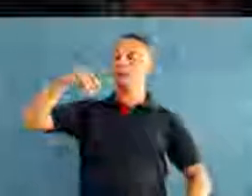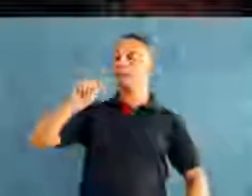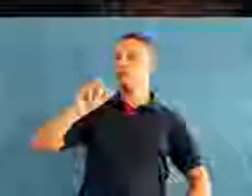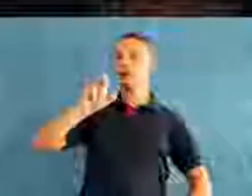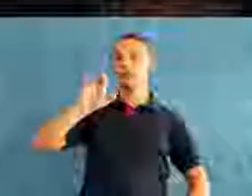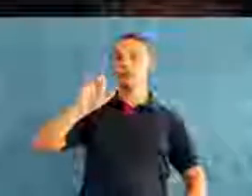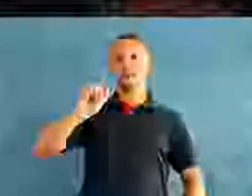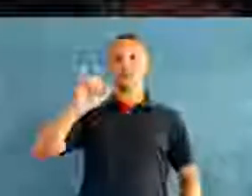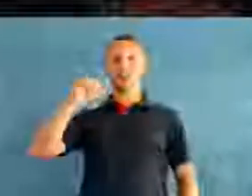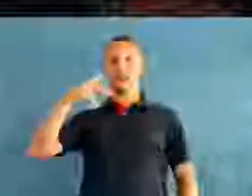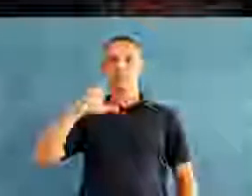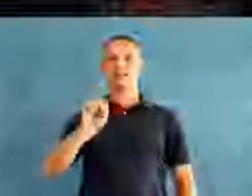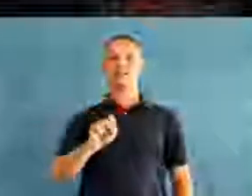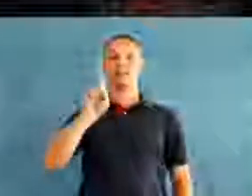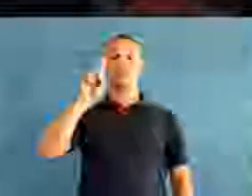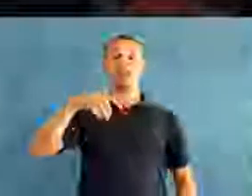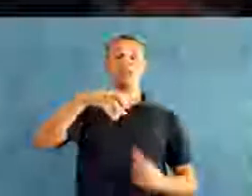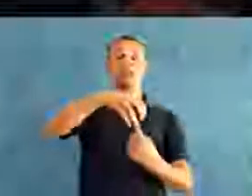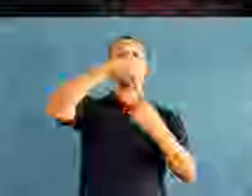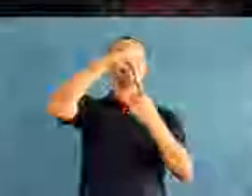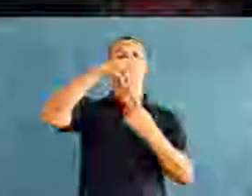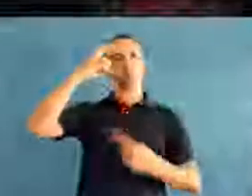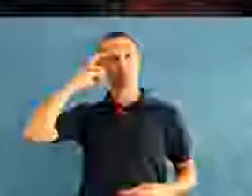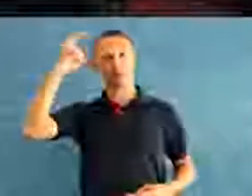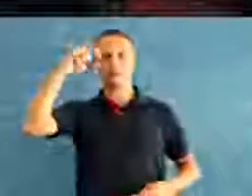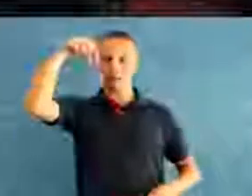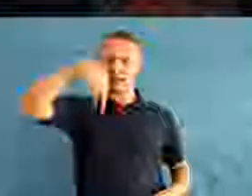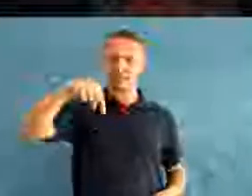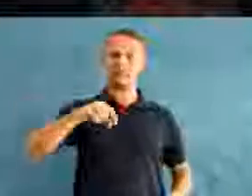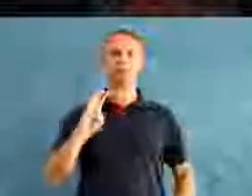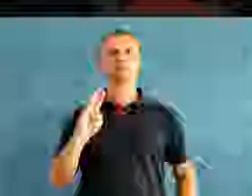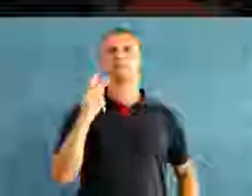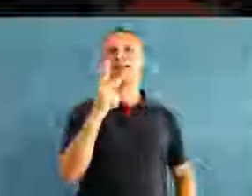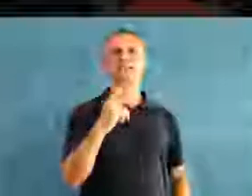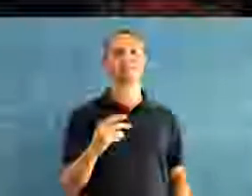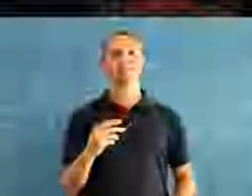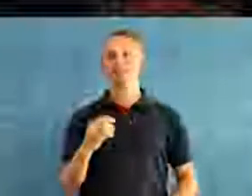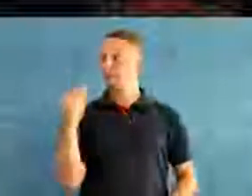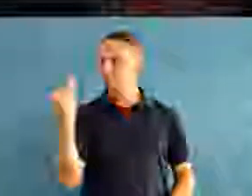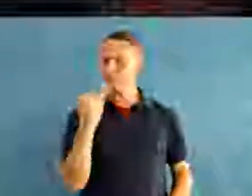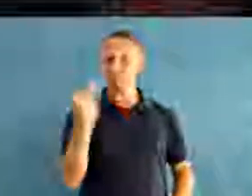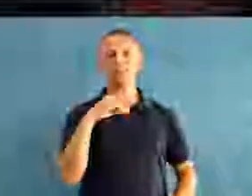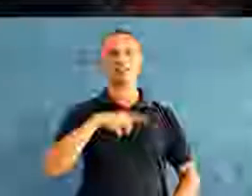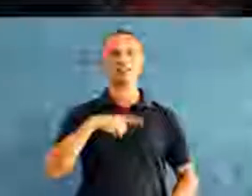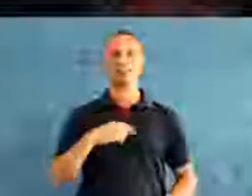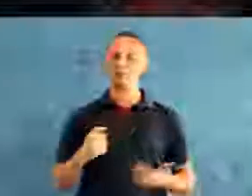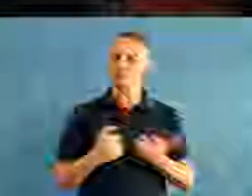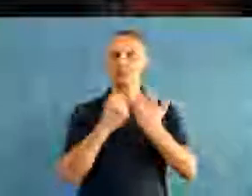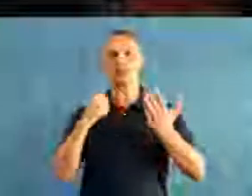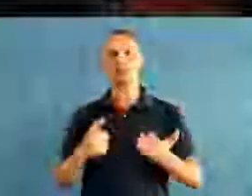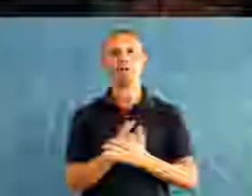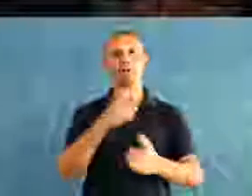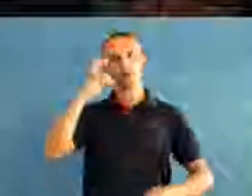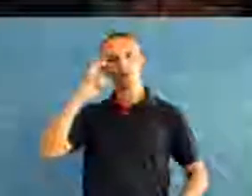cultural importantíssima para a nossa cidade, porque, em tempos tão difíceis, manter um